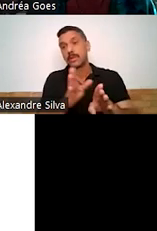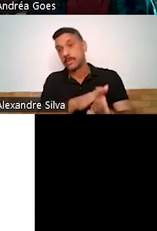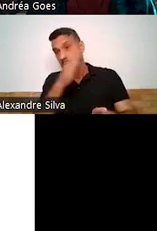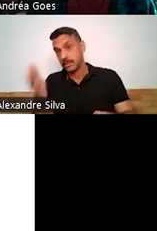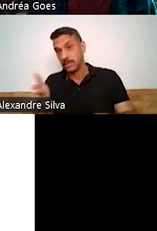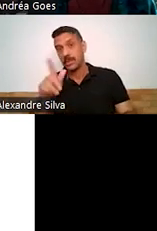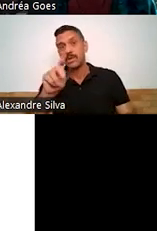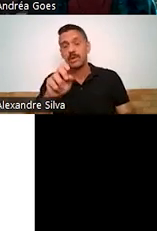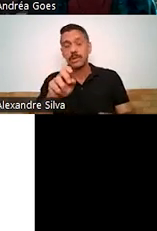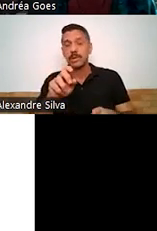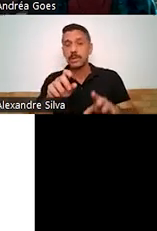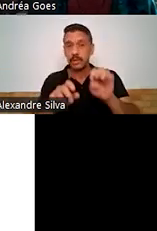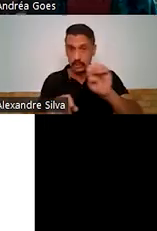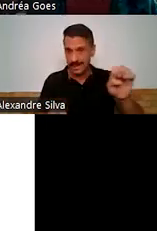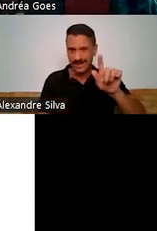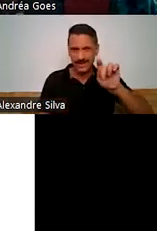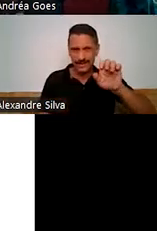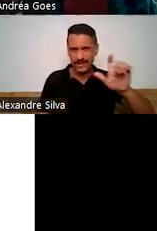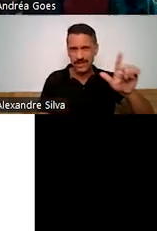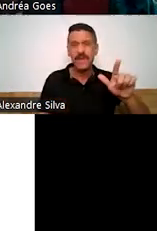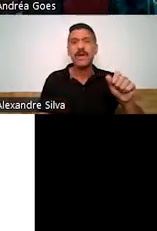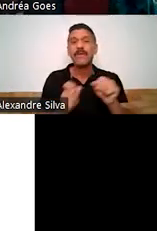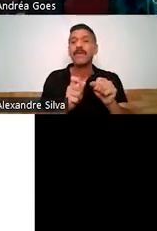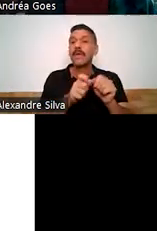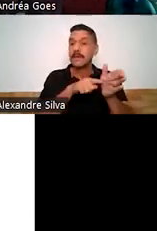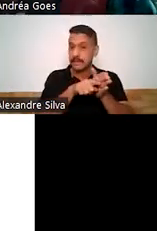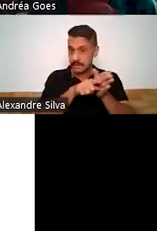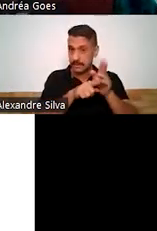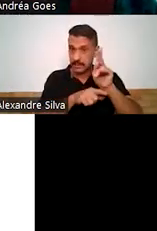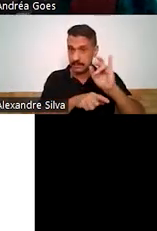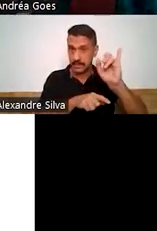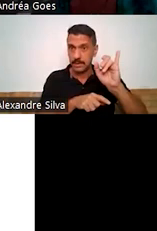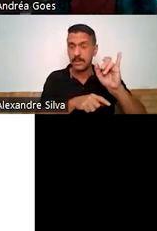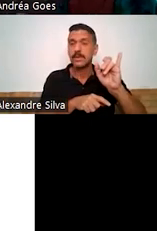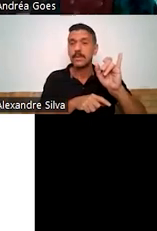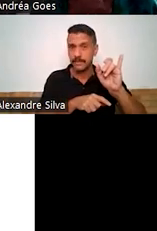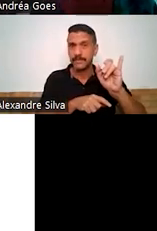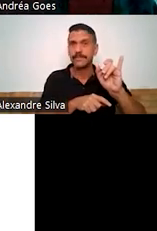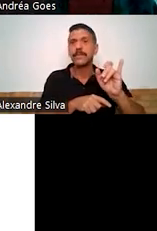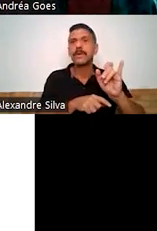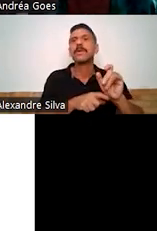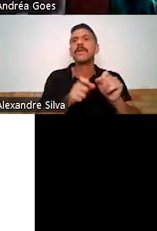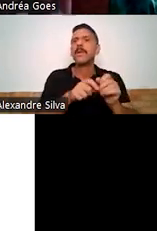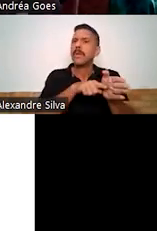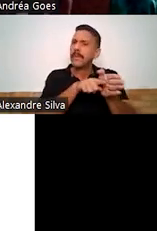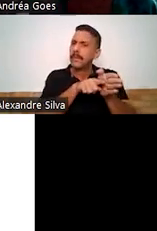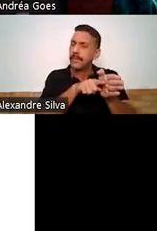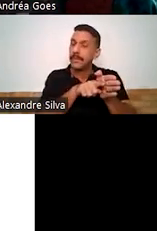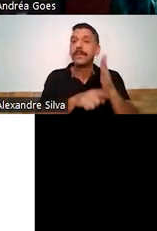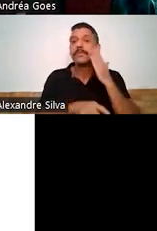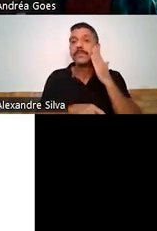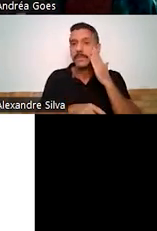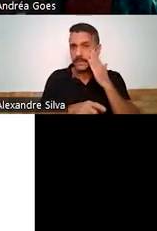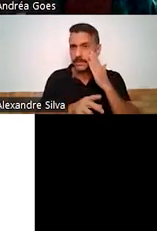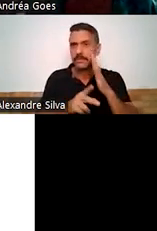à esquerda, mostrando então uma inclusão de paternidade para um locus cromossomial que foi analisado, no